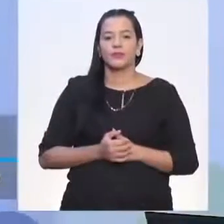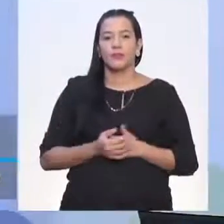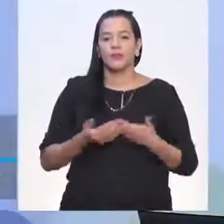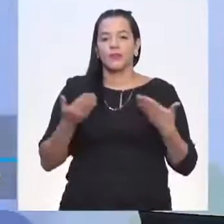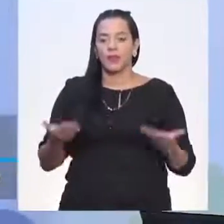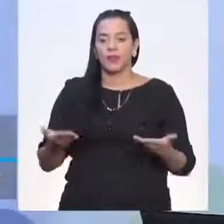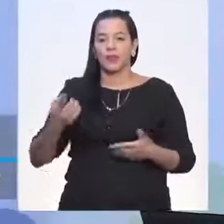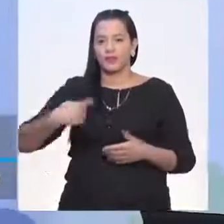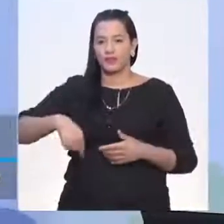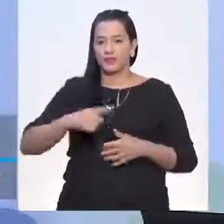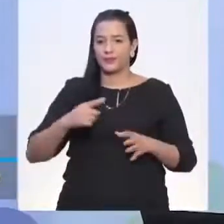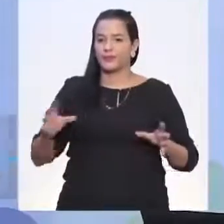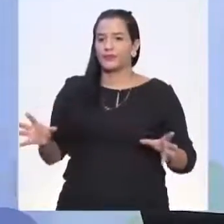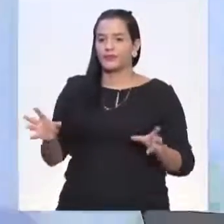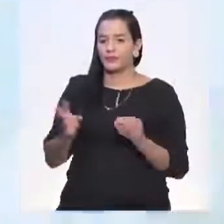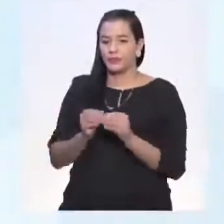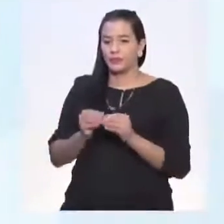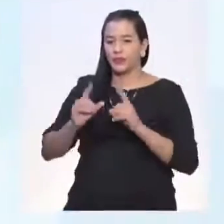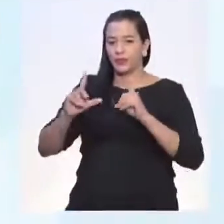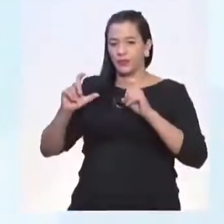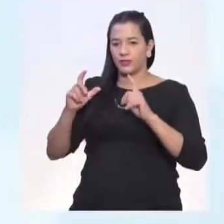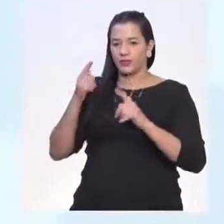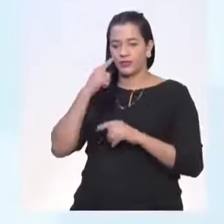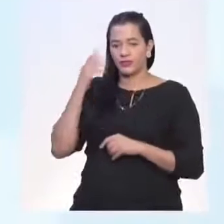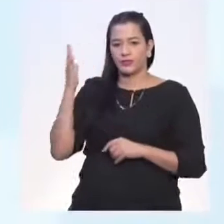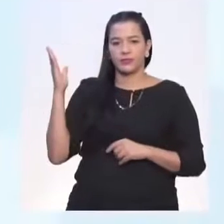vamos sintetizar com uma figura